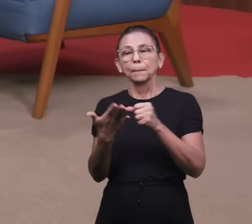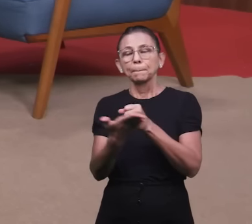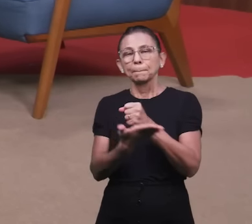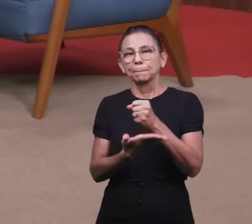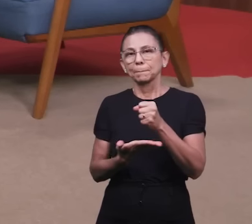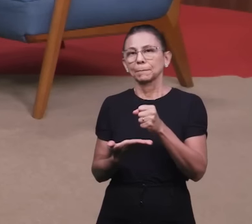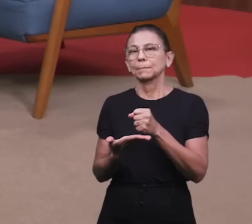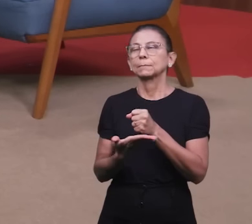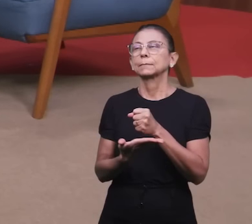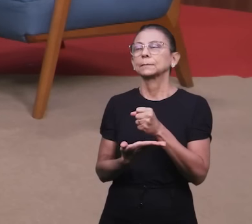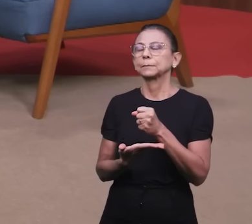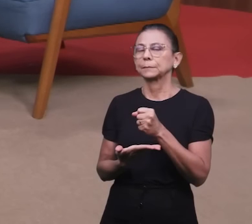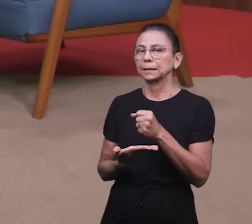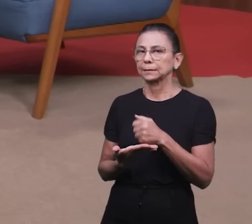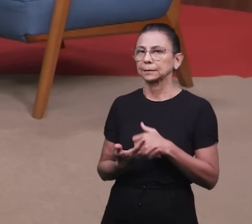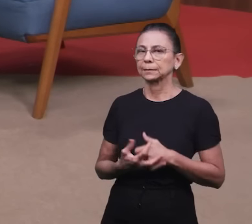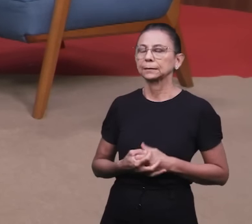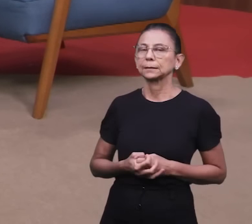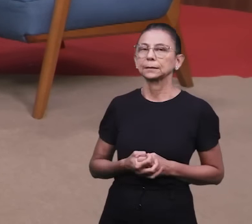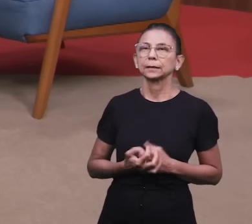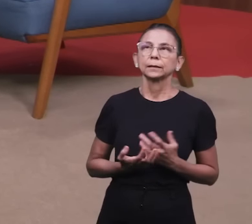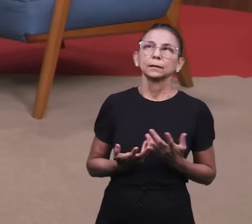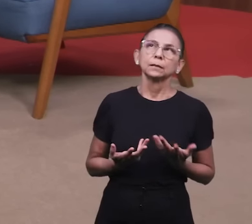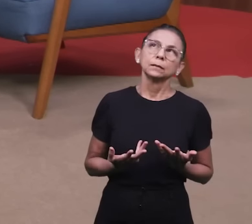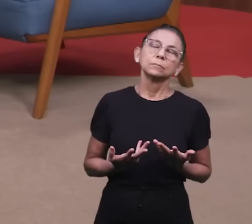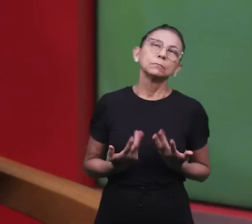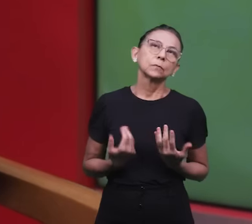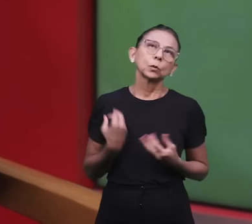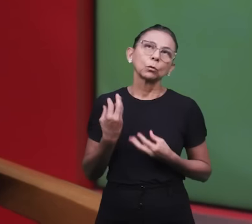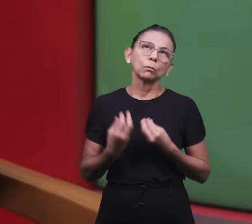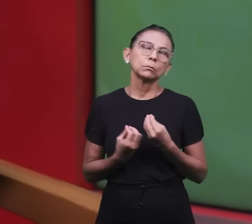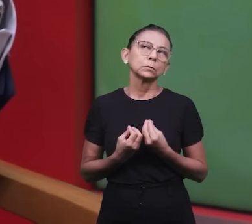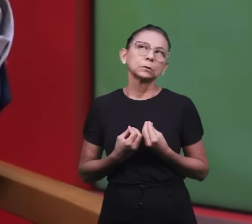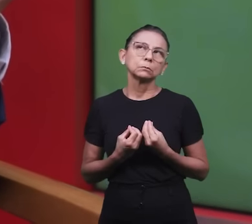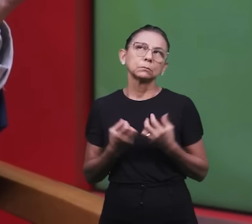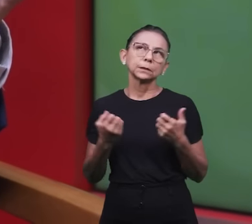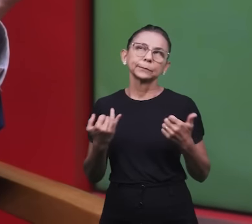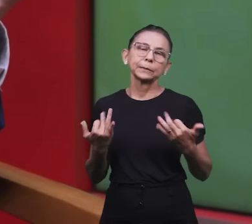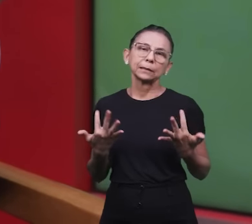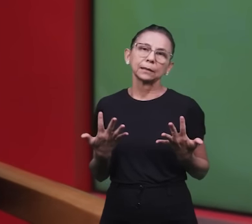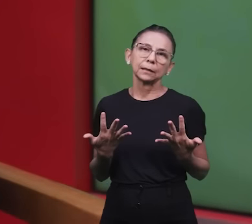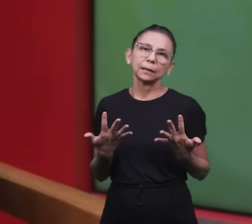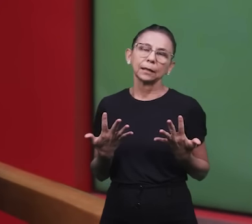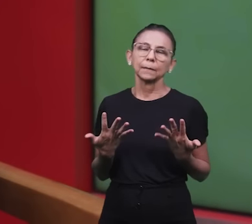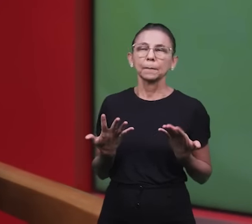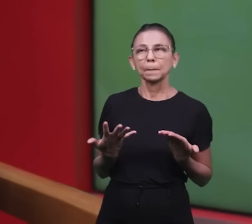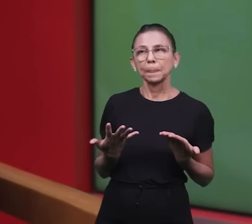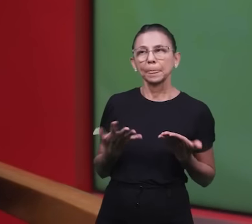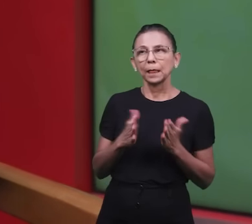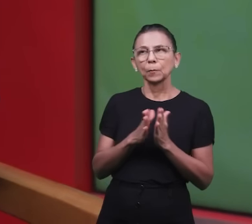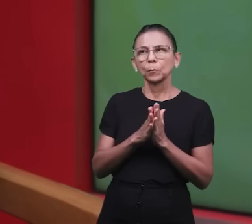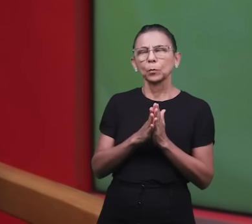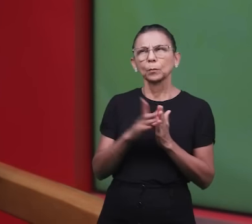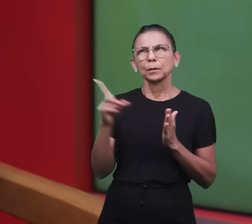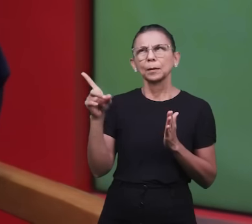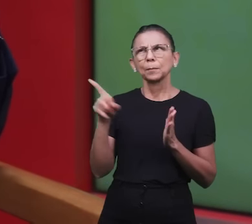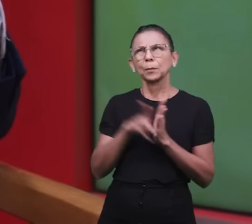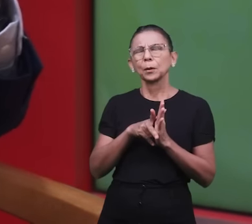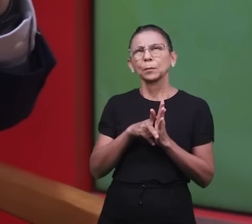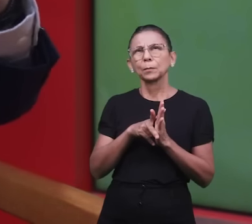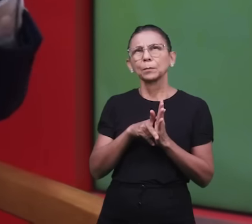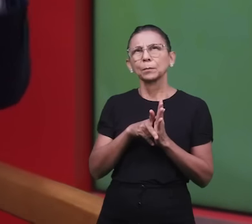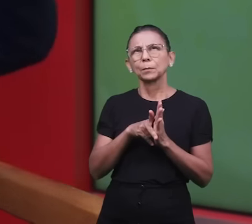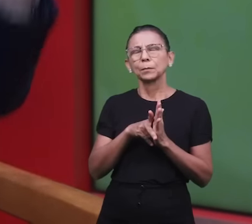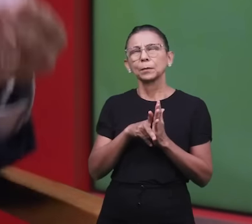porque a doutrina é alguém pode dizer não doutrina é a Bíblia não doutrina